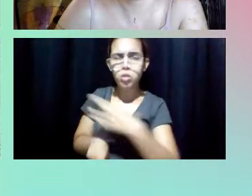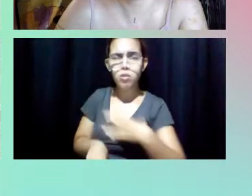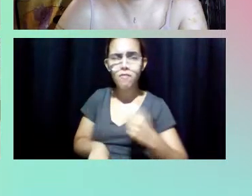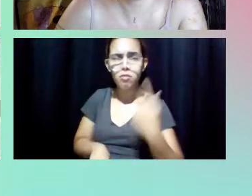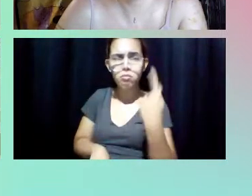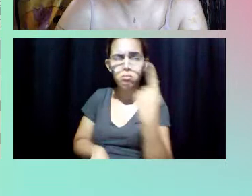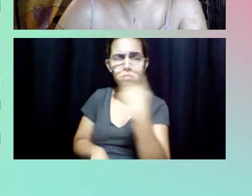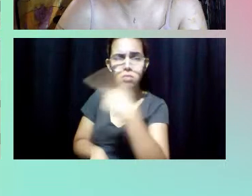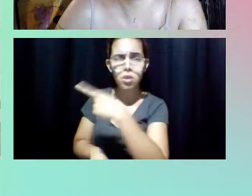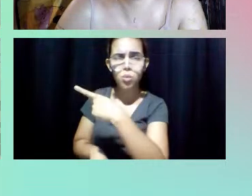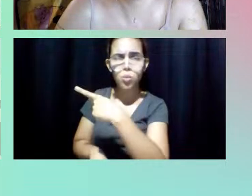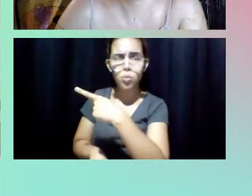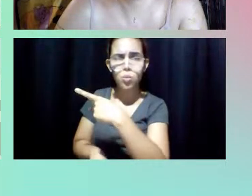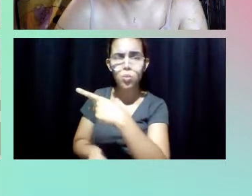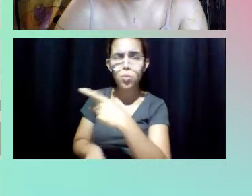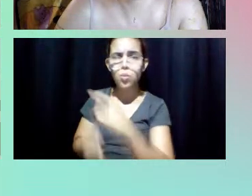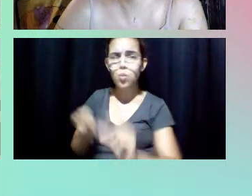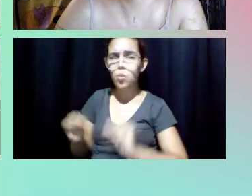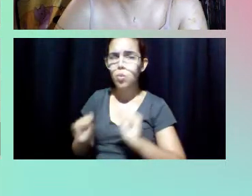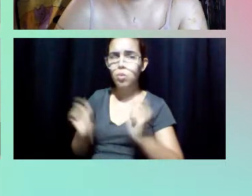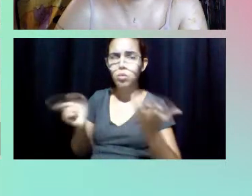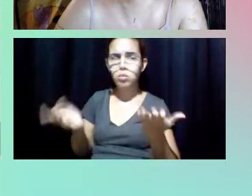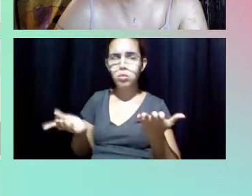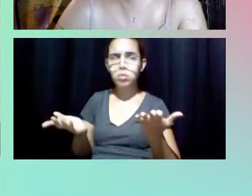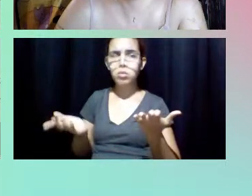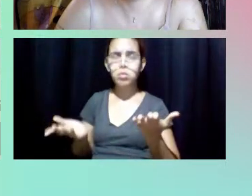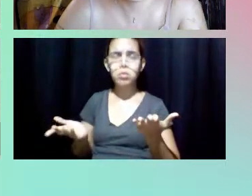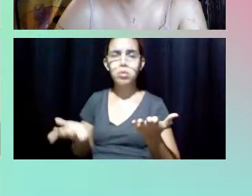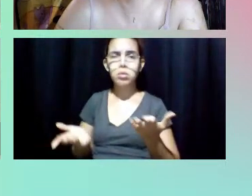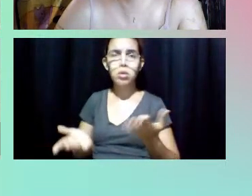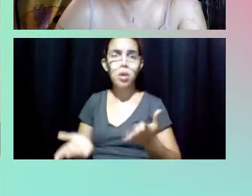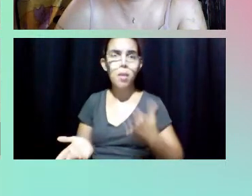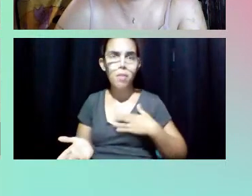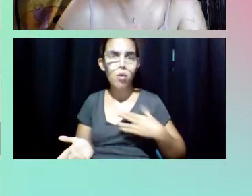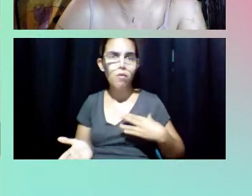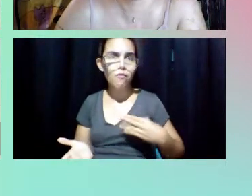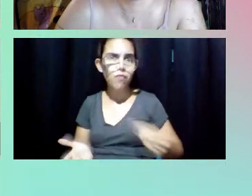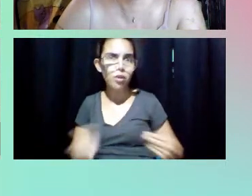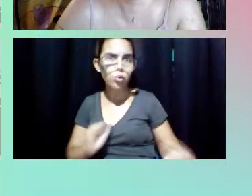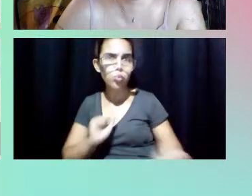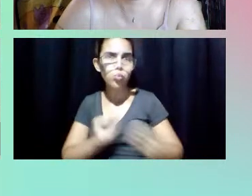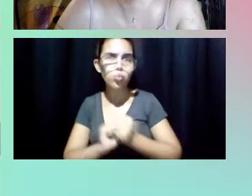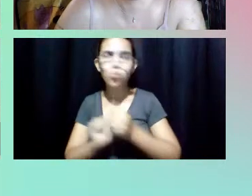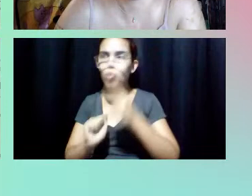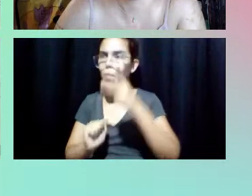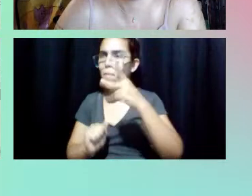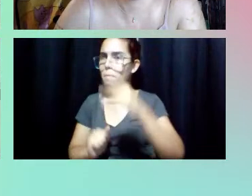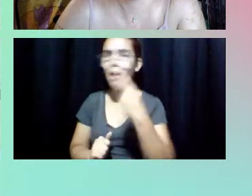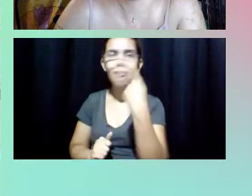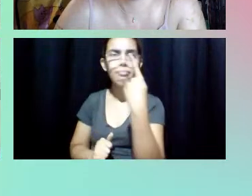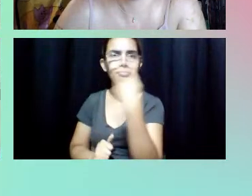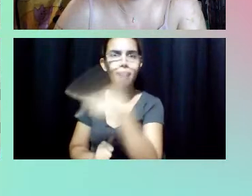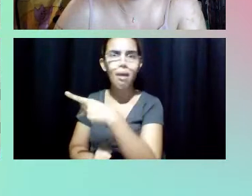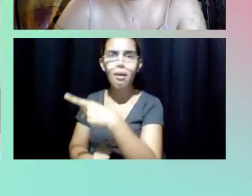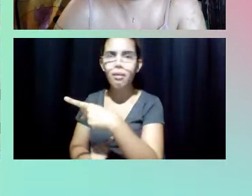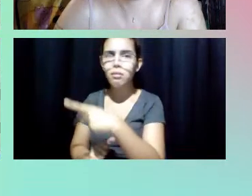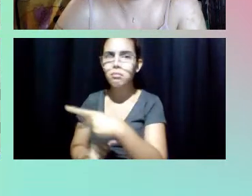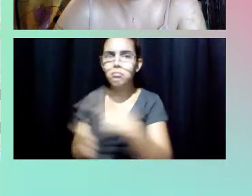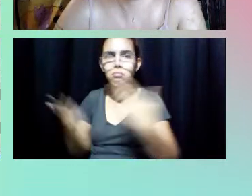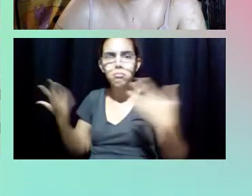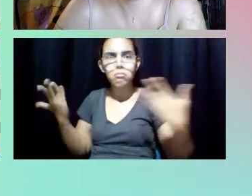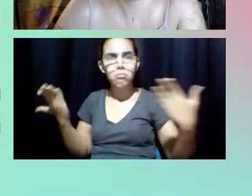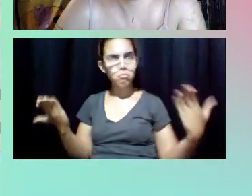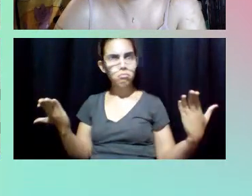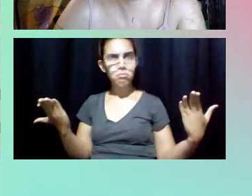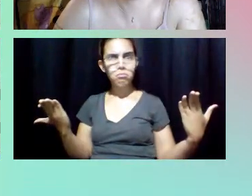digo, ué, estão na casa deles com o pai dele, né? O meu marido falava que ele se sentia tremendamente ofendido